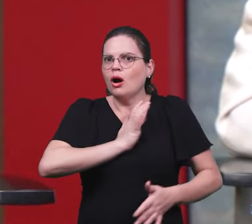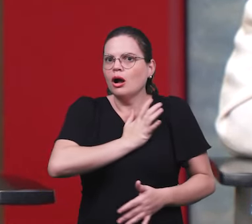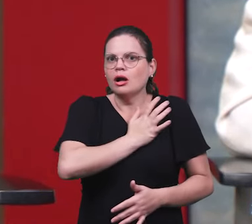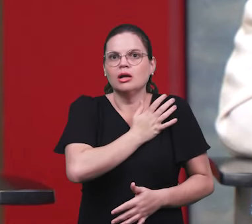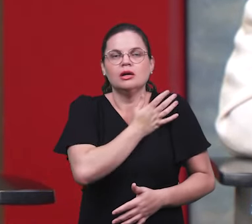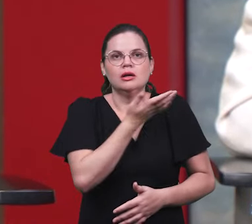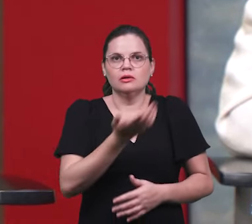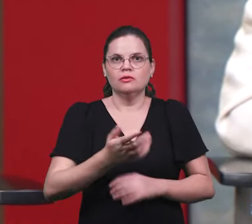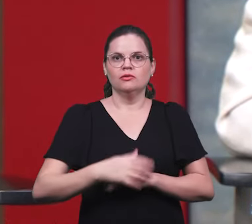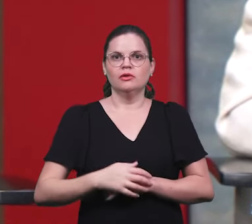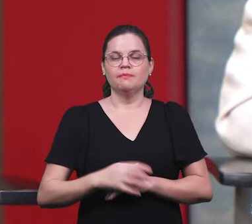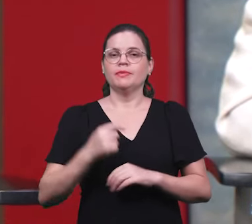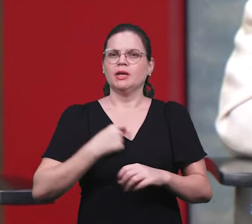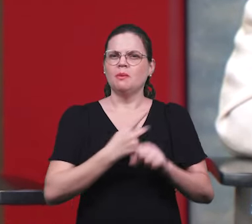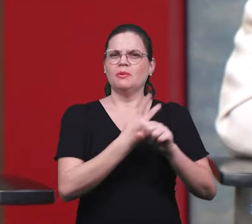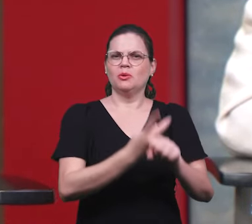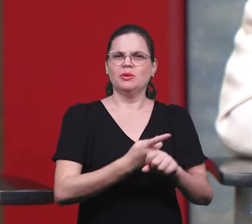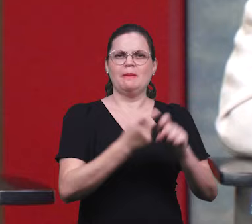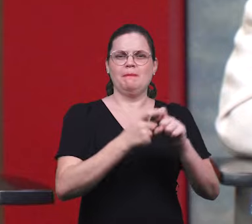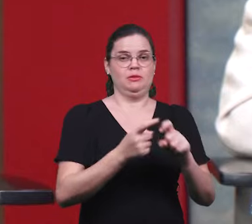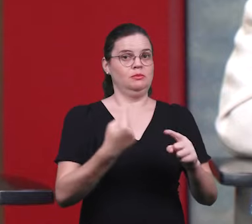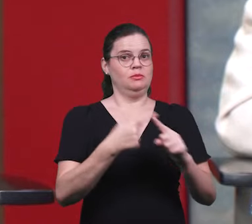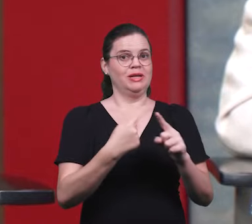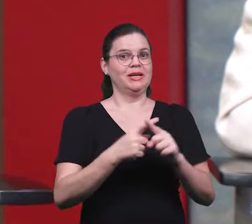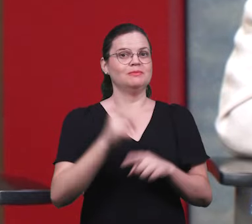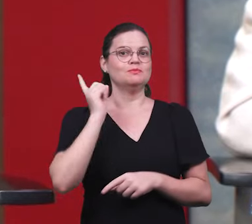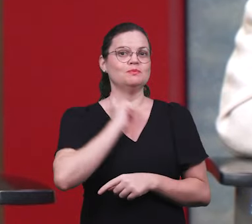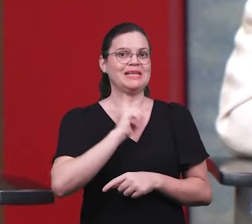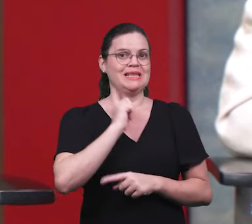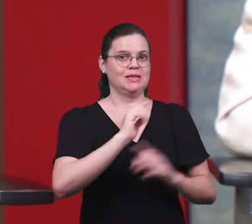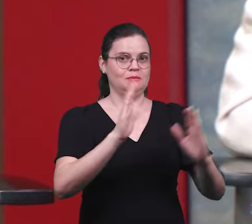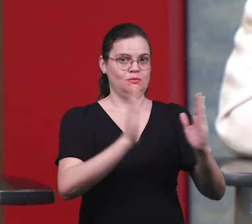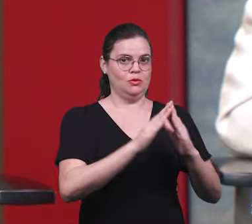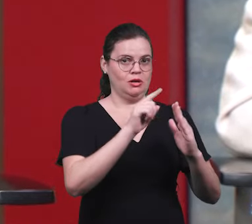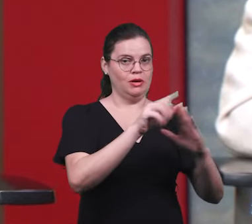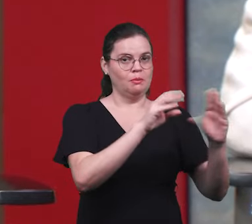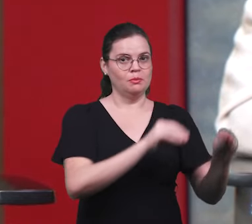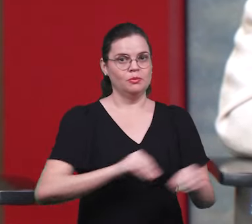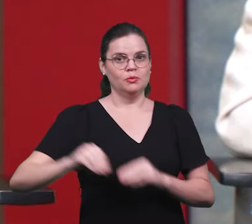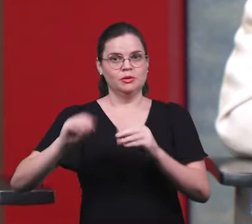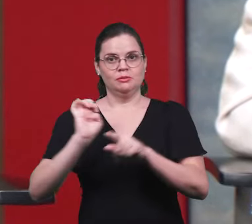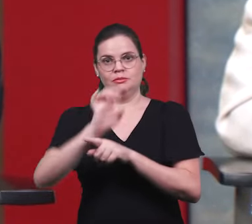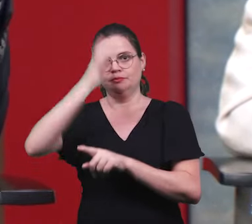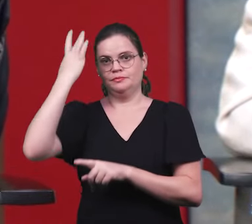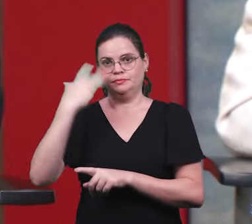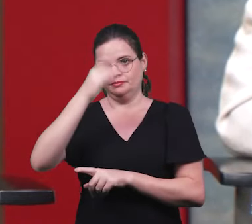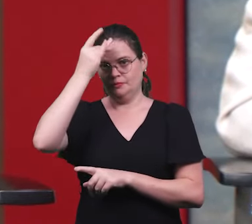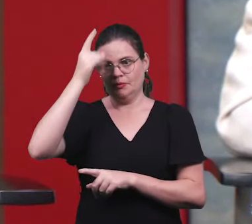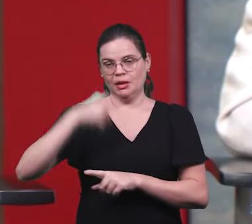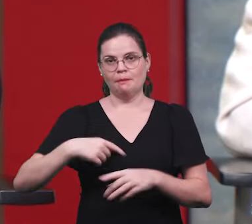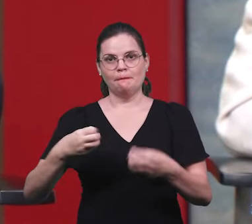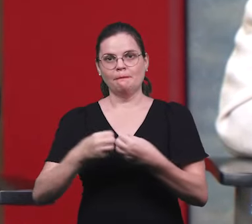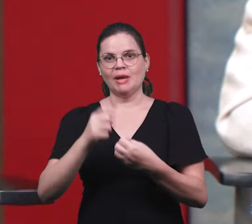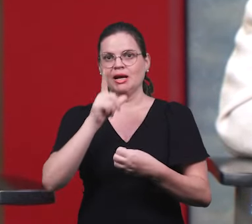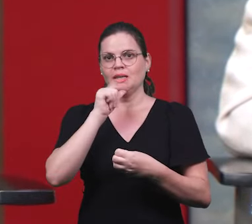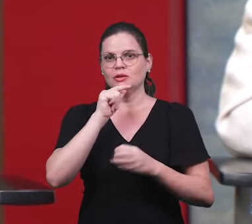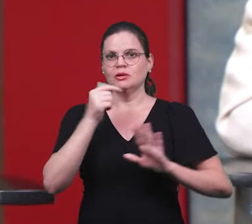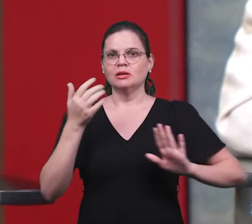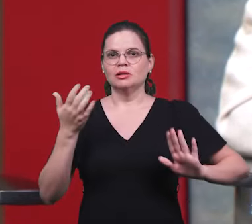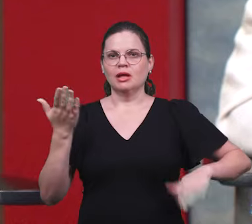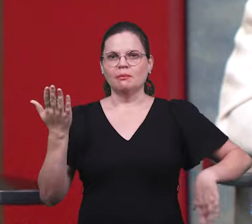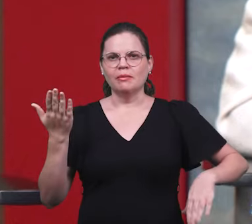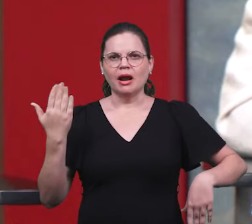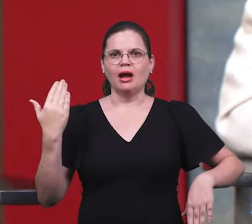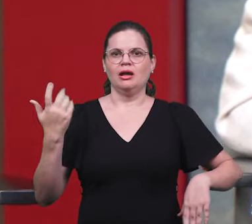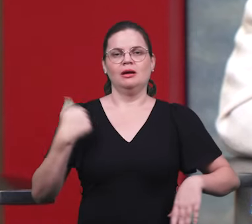terríveis. Primeiro eu mudei de Minas Gerais para o Espírito Santo, porque o médico me aconselhou a ficar mais perto da praia para ver se me fazia